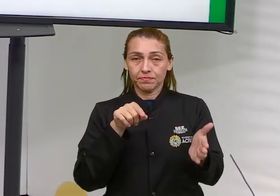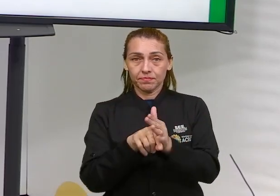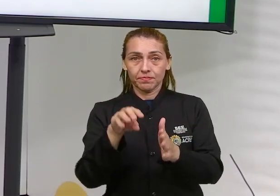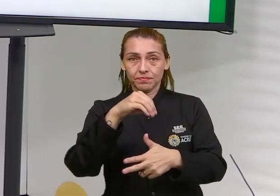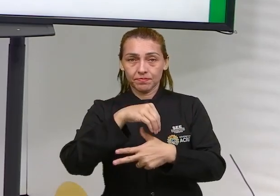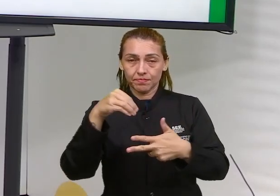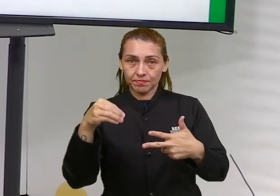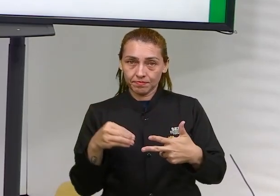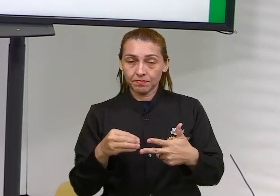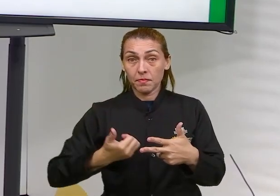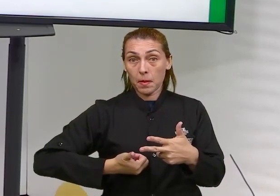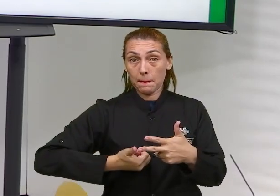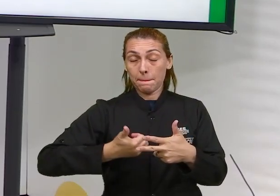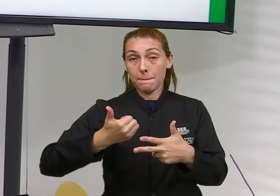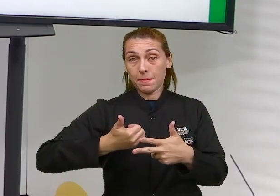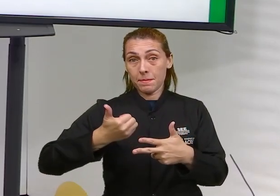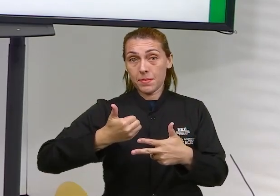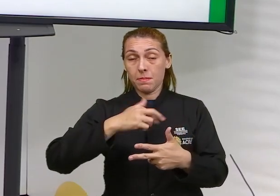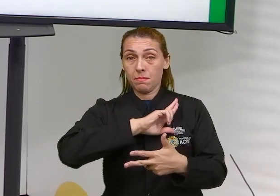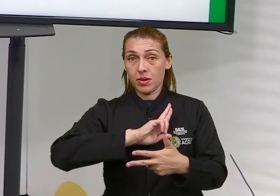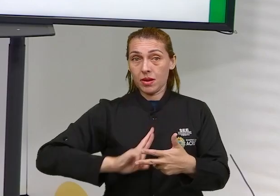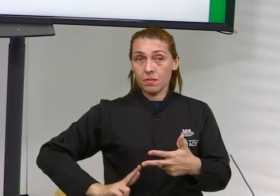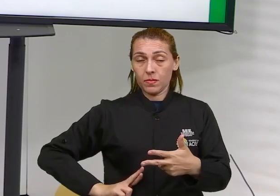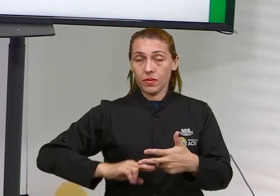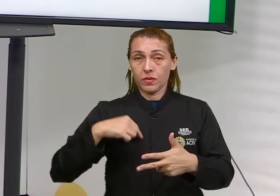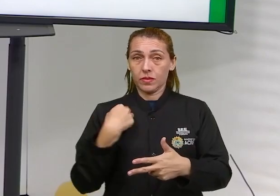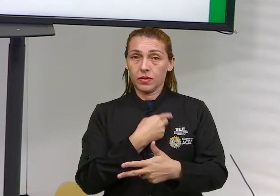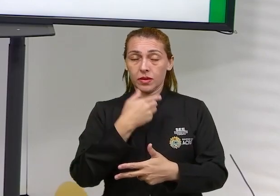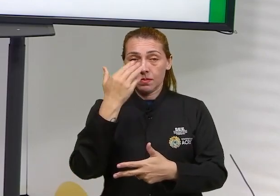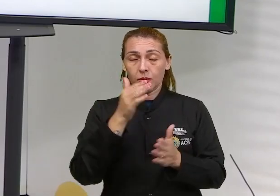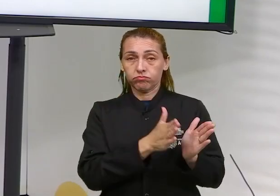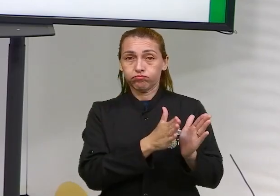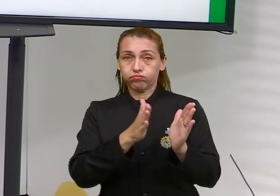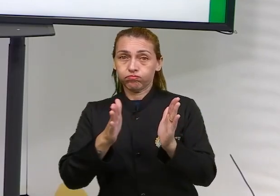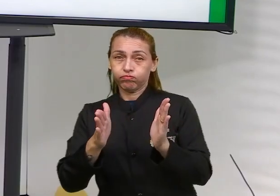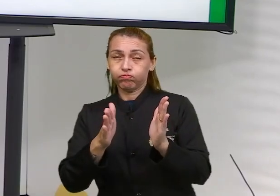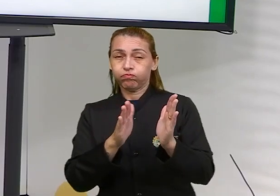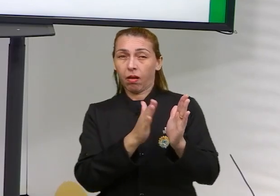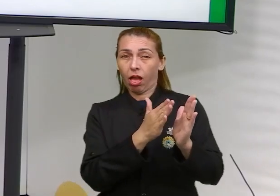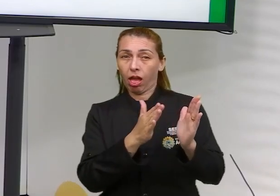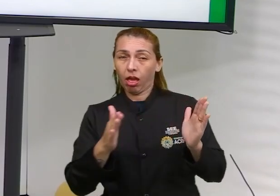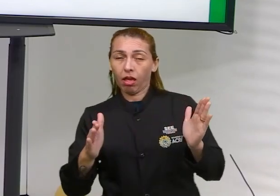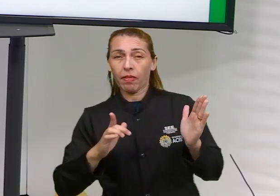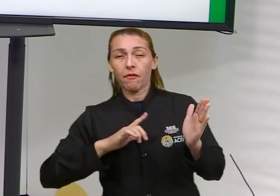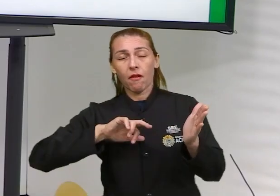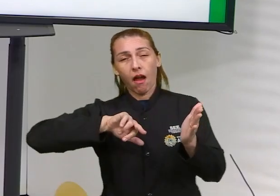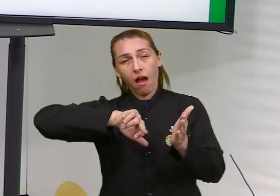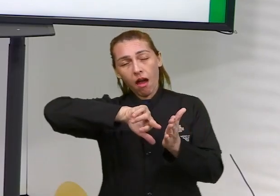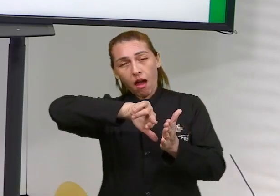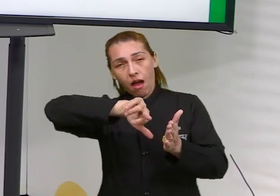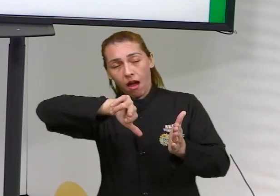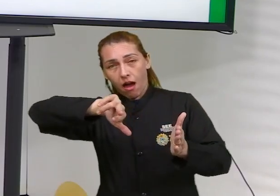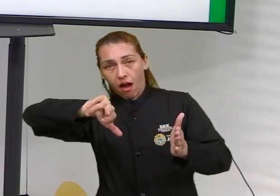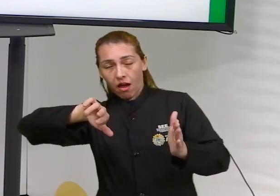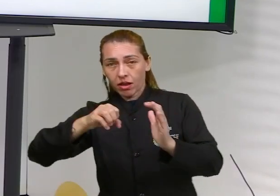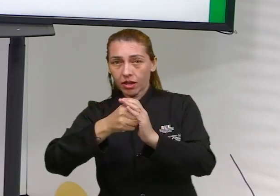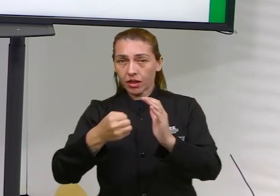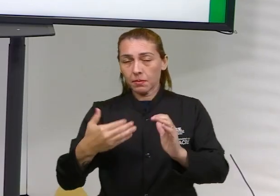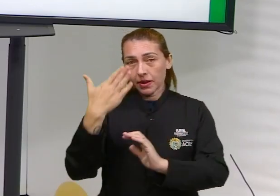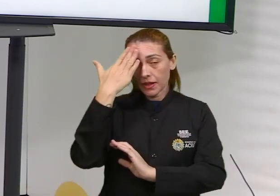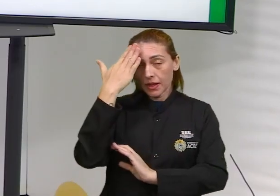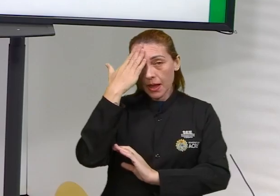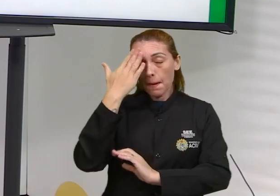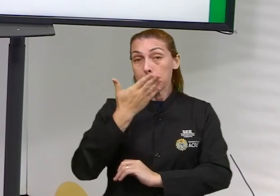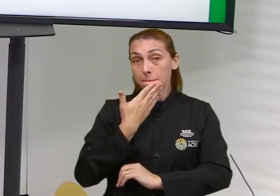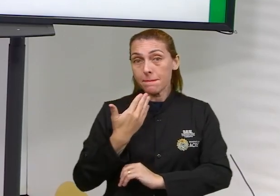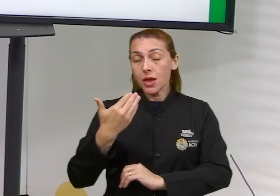Enem sobre a Primeira República. Como a gente sabe que é um período bem grande, que tem várias nuances, vários aspectos para entender, a